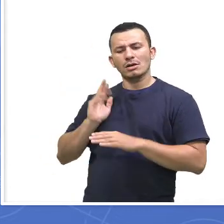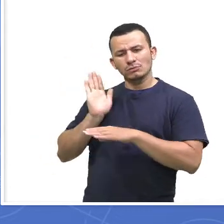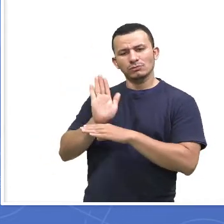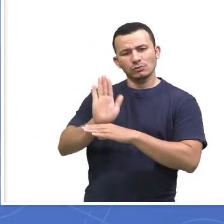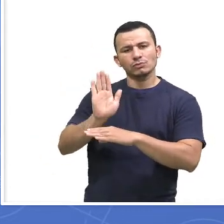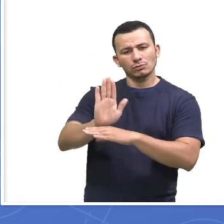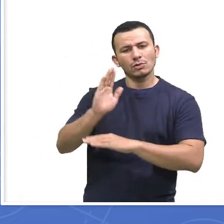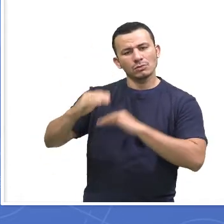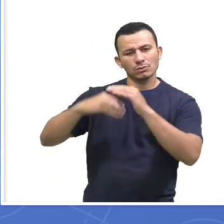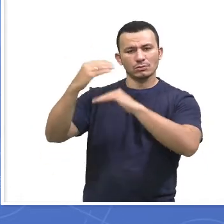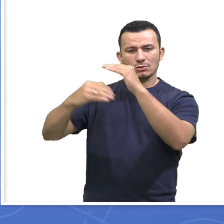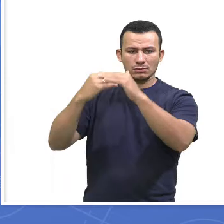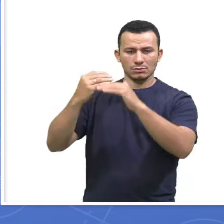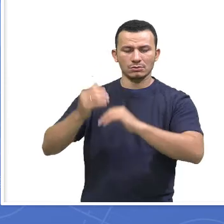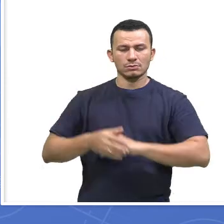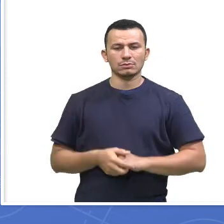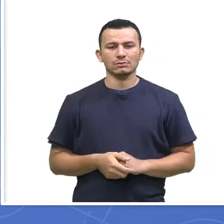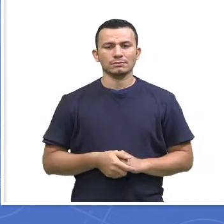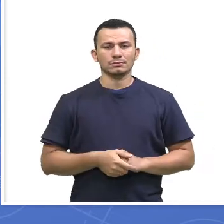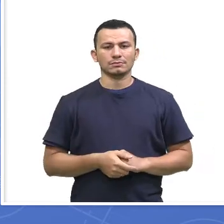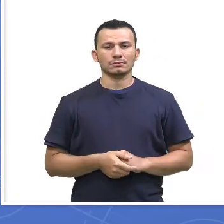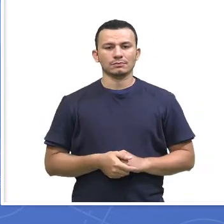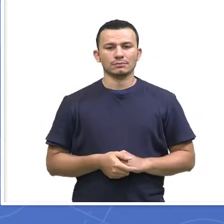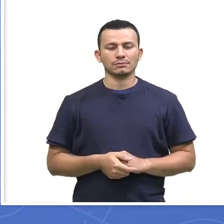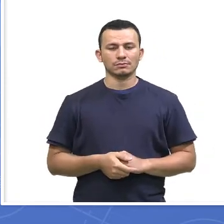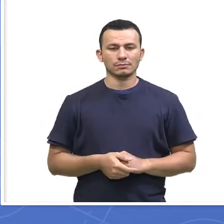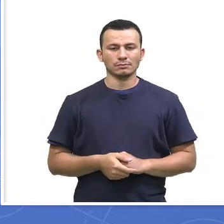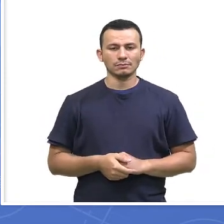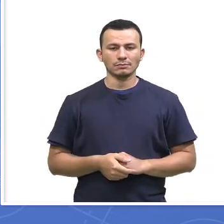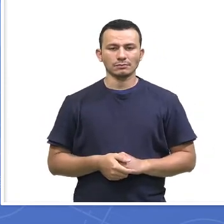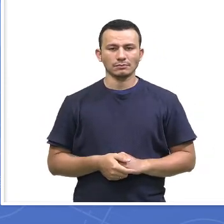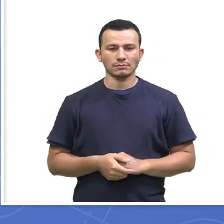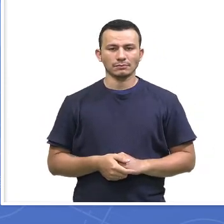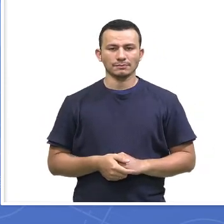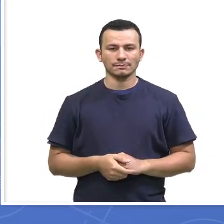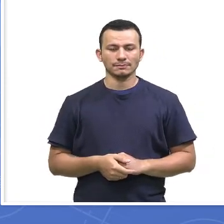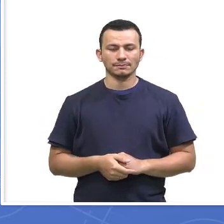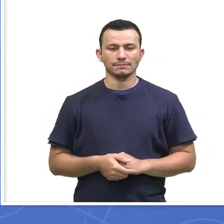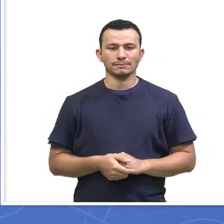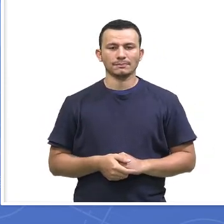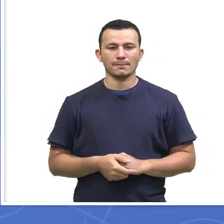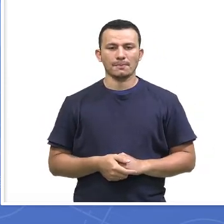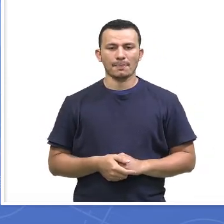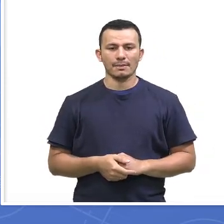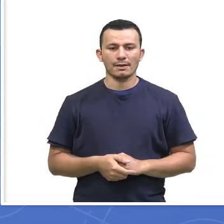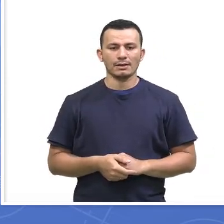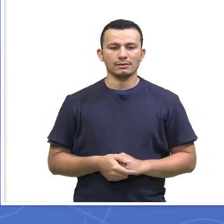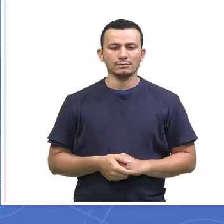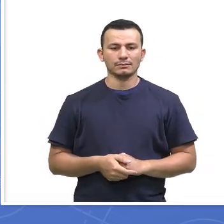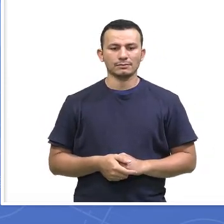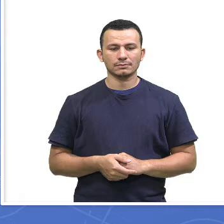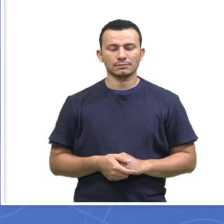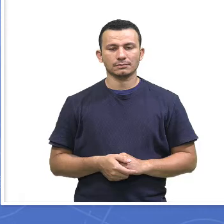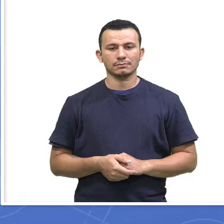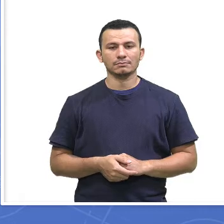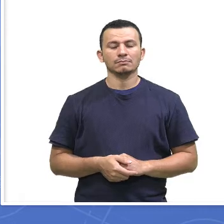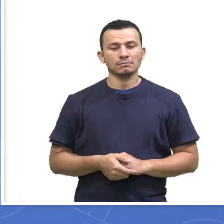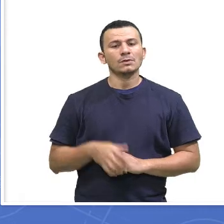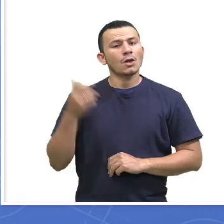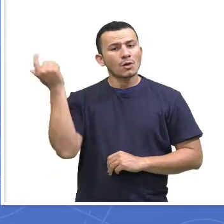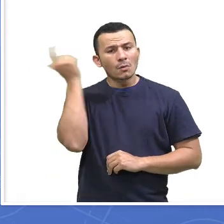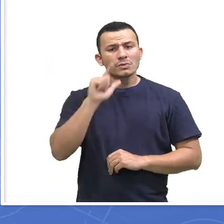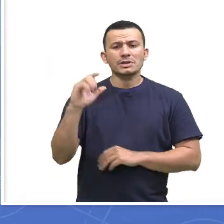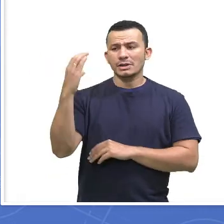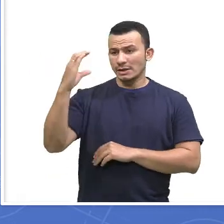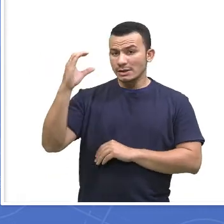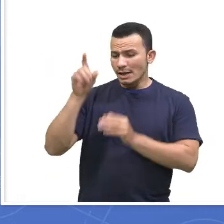também não é essa. Não é isso? Então, vamos ver aí, ó. Um extraordinário avanço nas ciências,